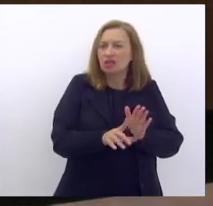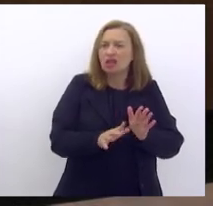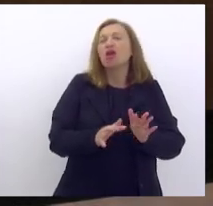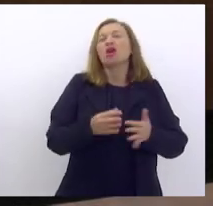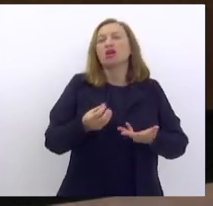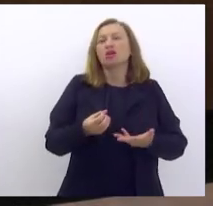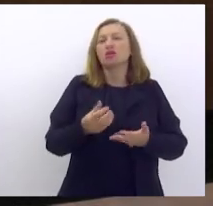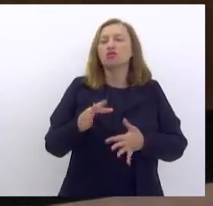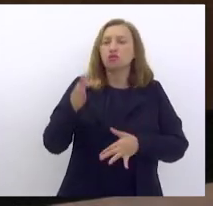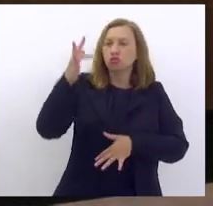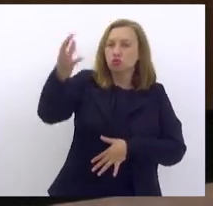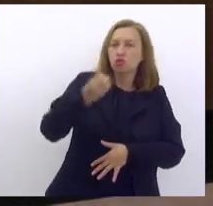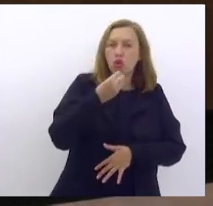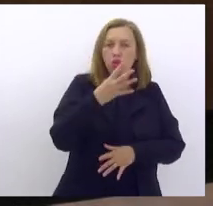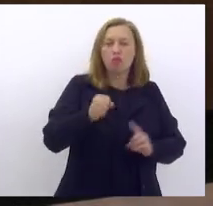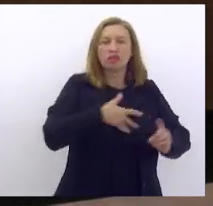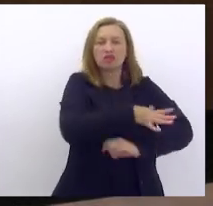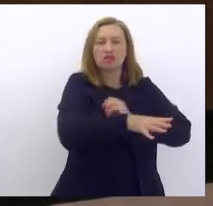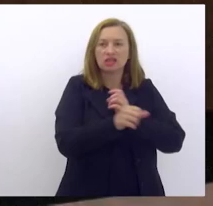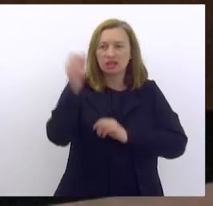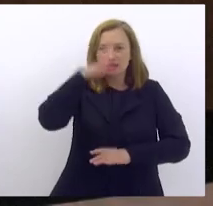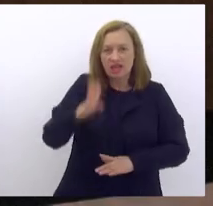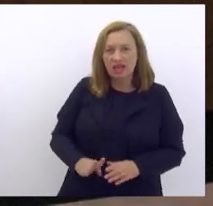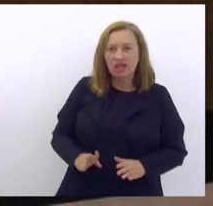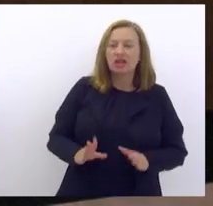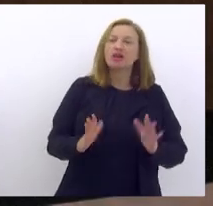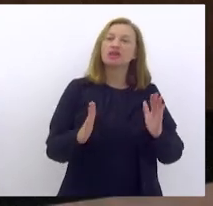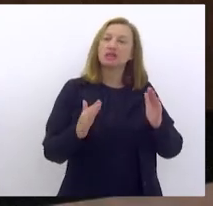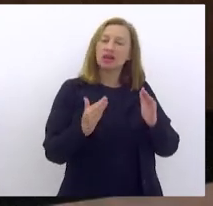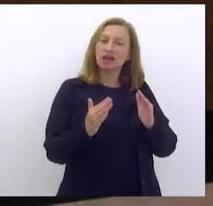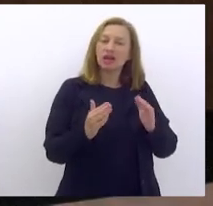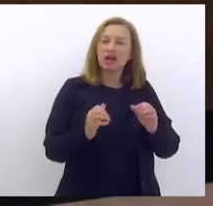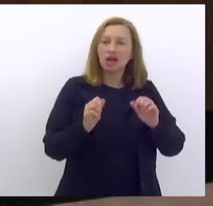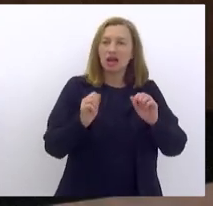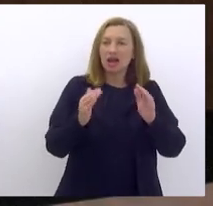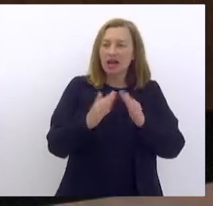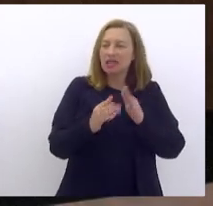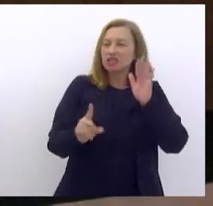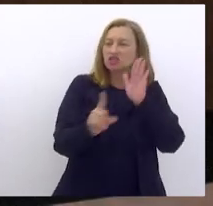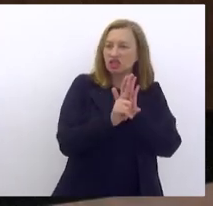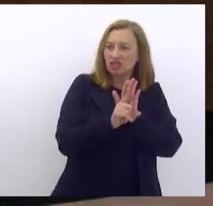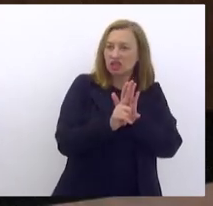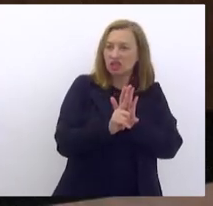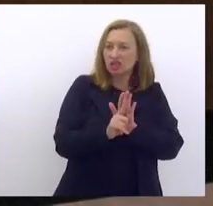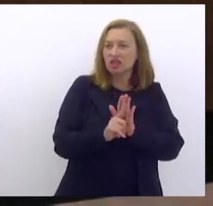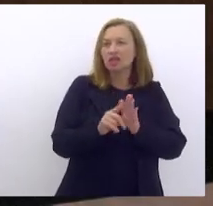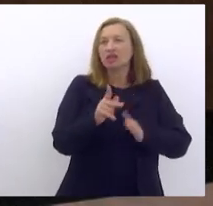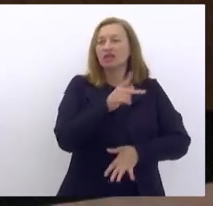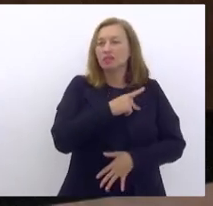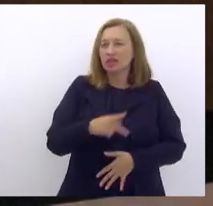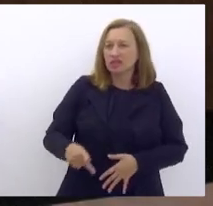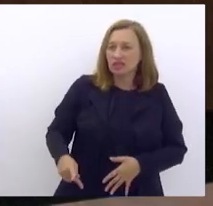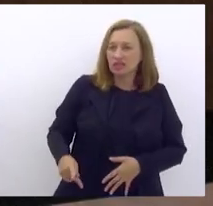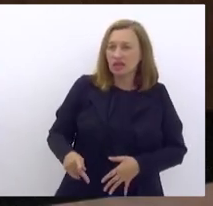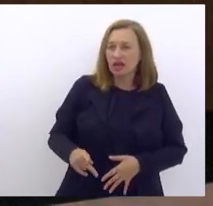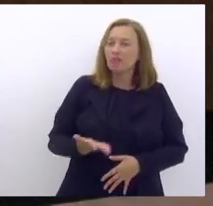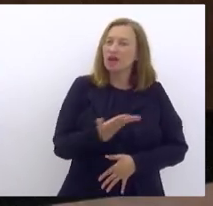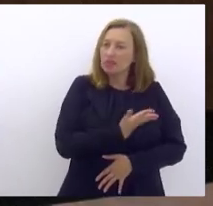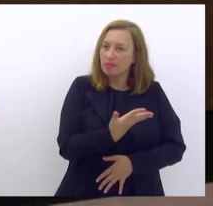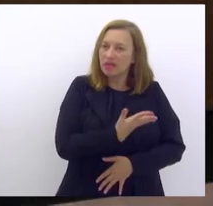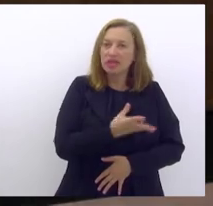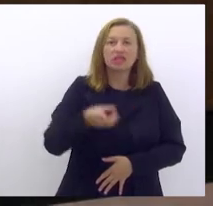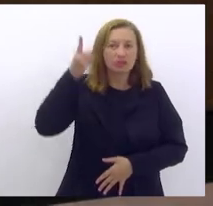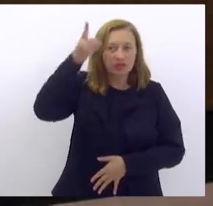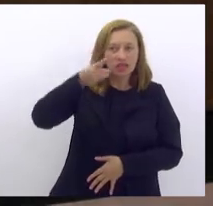sociedade brasileira. Essa casa legislativa, nesse momento, presidida pela minha querida companheira, a